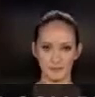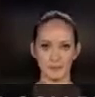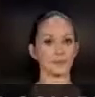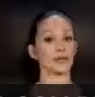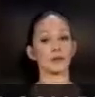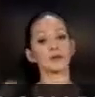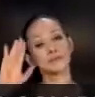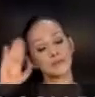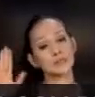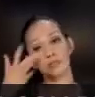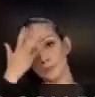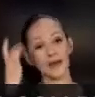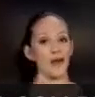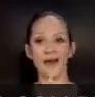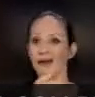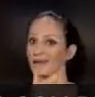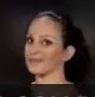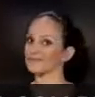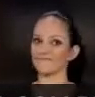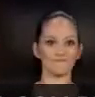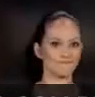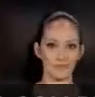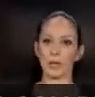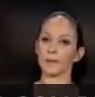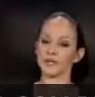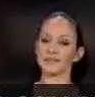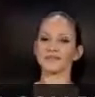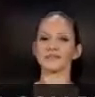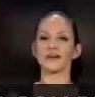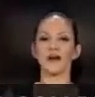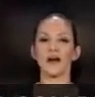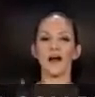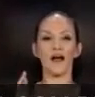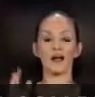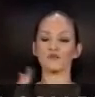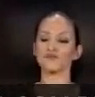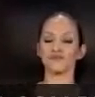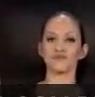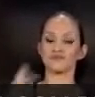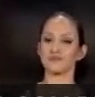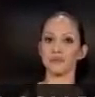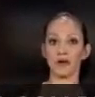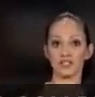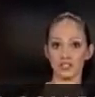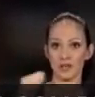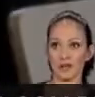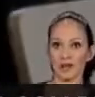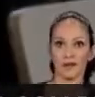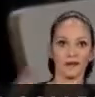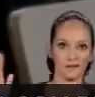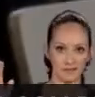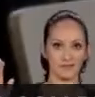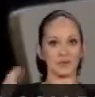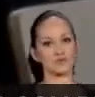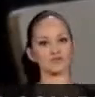não tomaram a vacina, estejam em ambientes ventilados e nunca deixem de usar suas máscaras e de